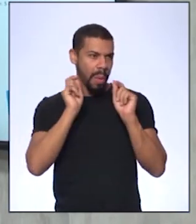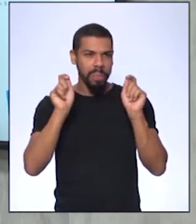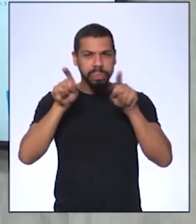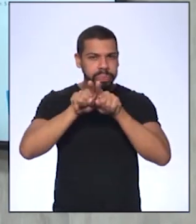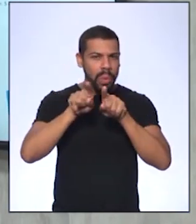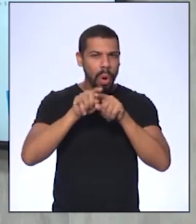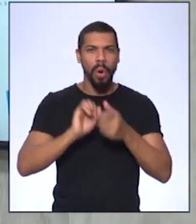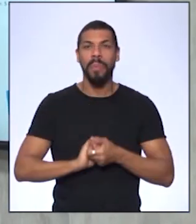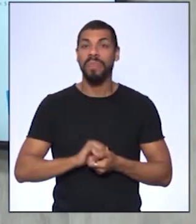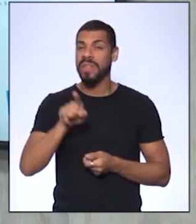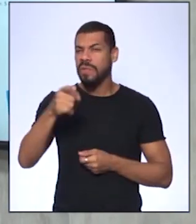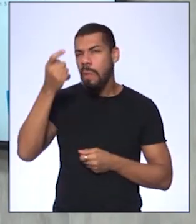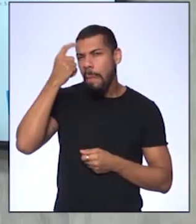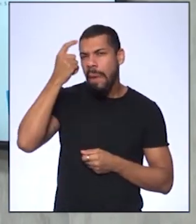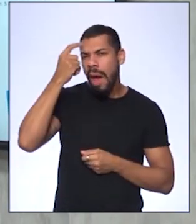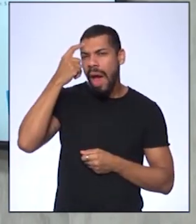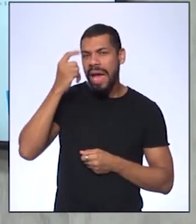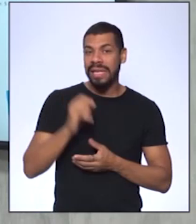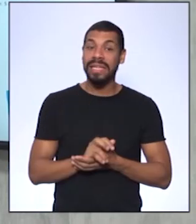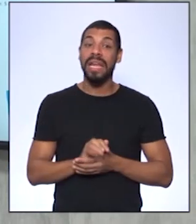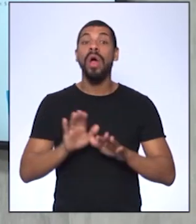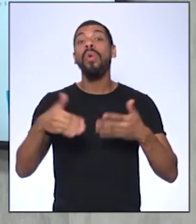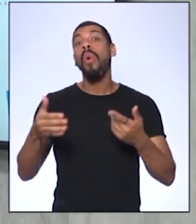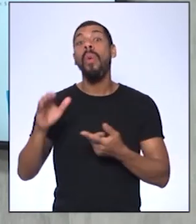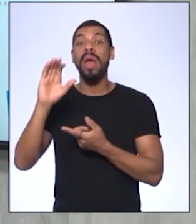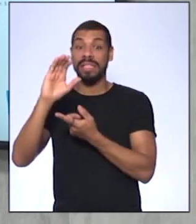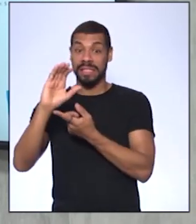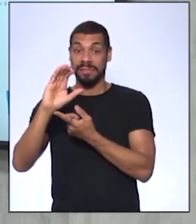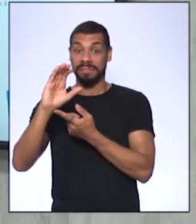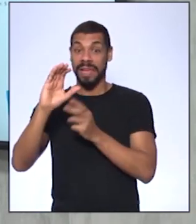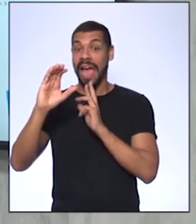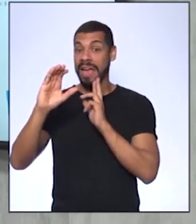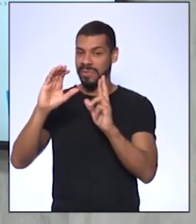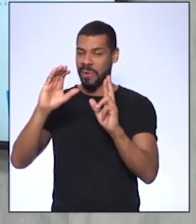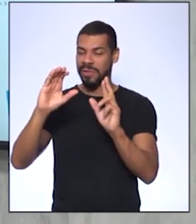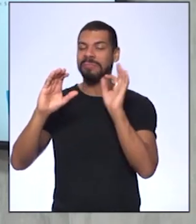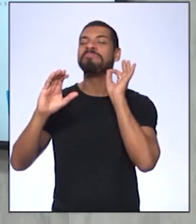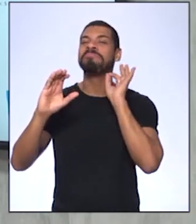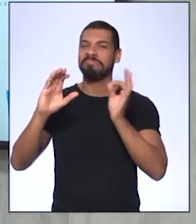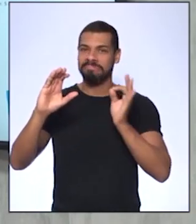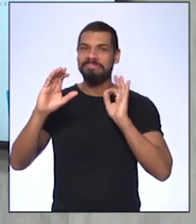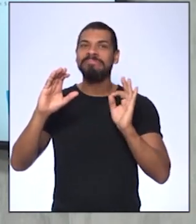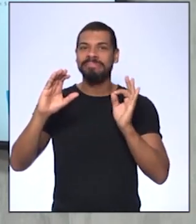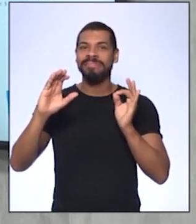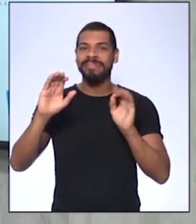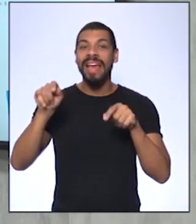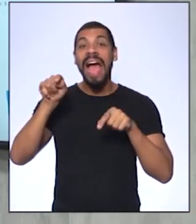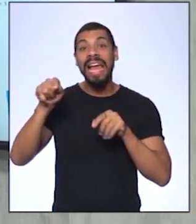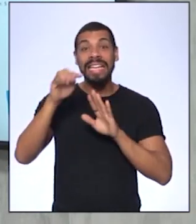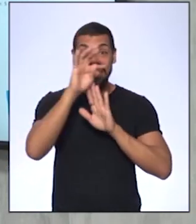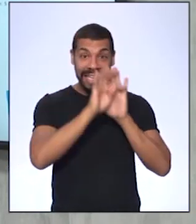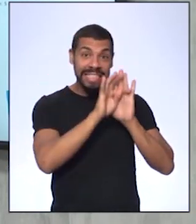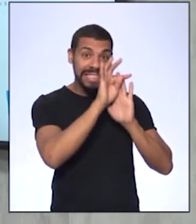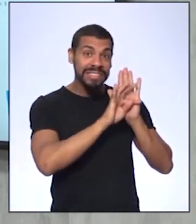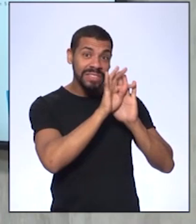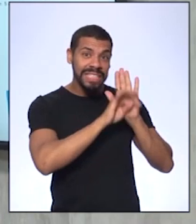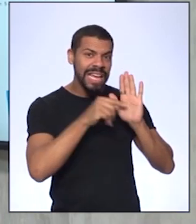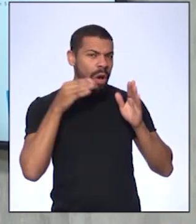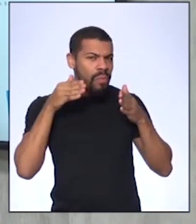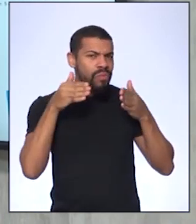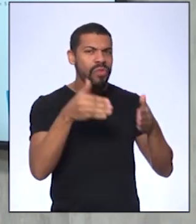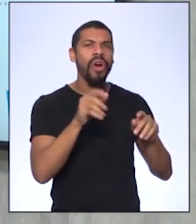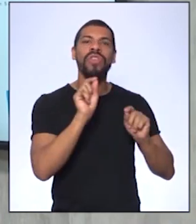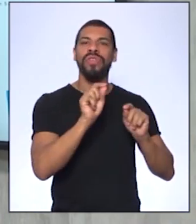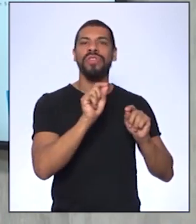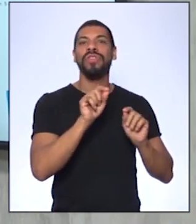você marcou ou pensou que ia ser a resposta, você acertou. Era exatamente isso. A função desse texto, ela estava